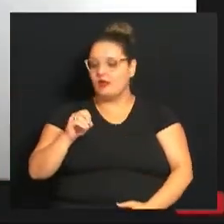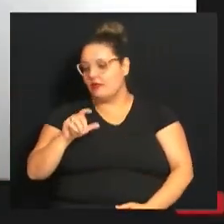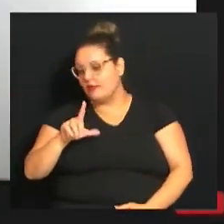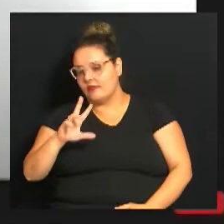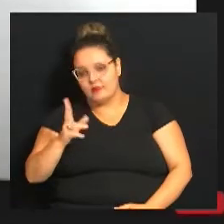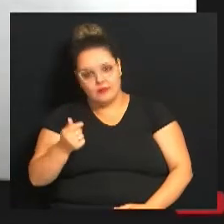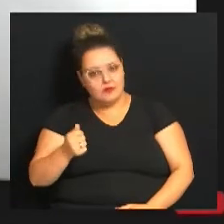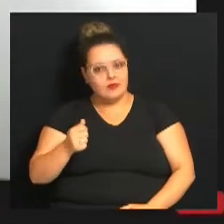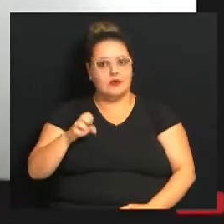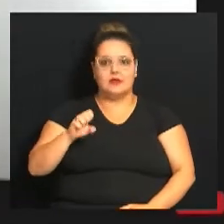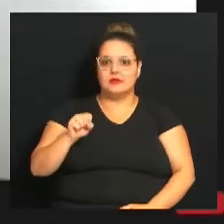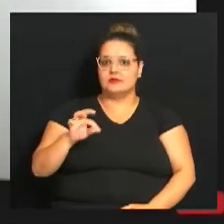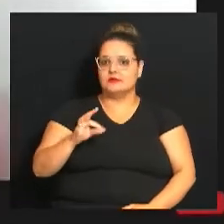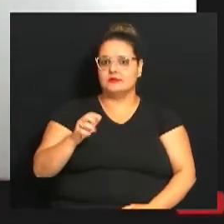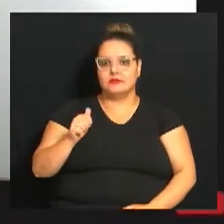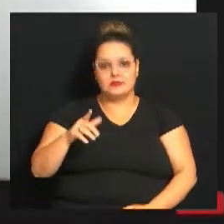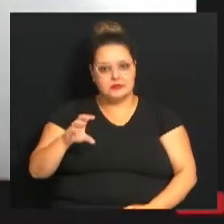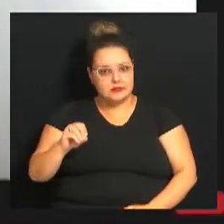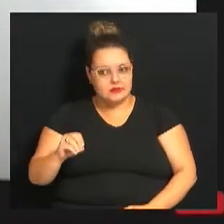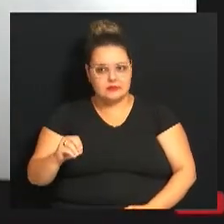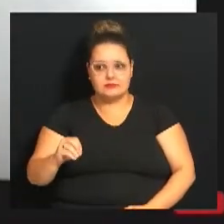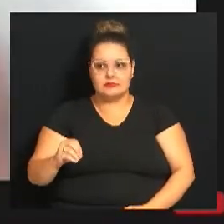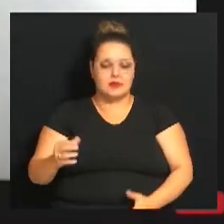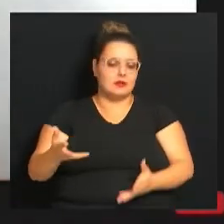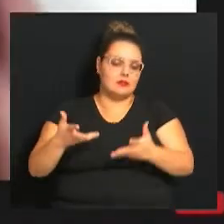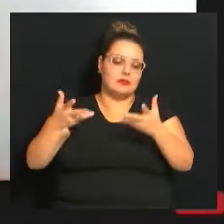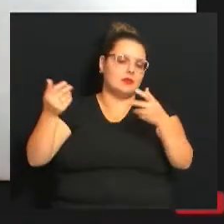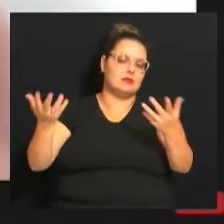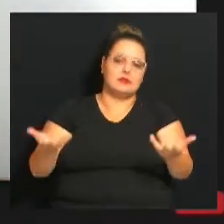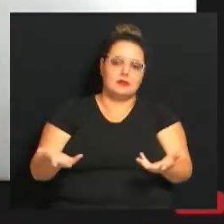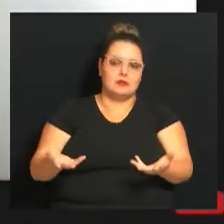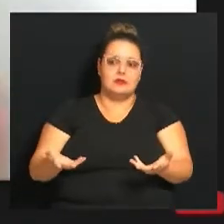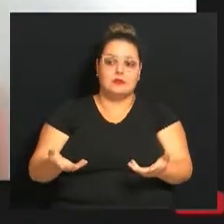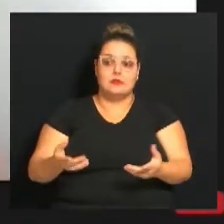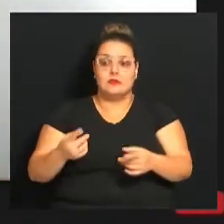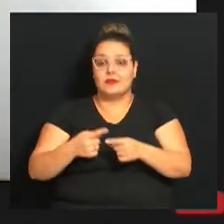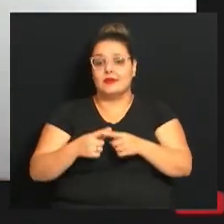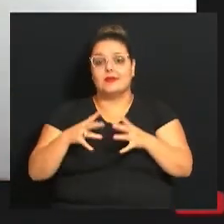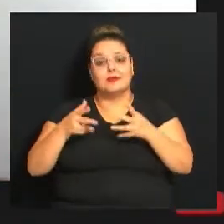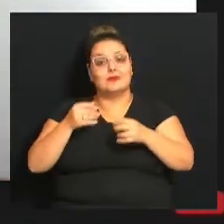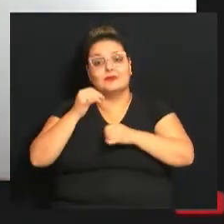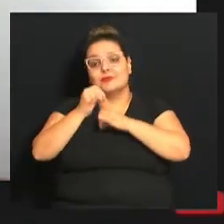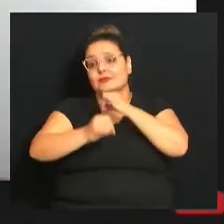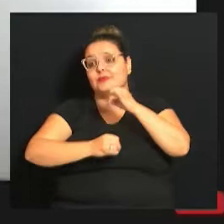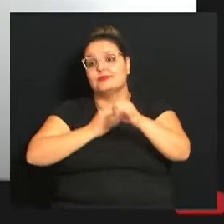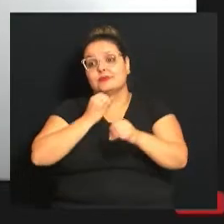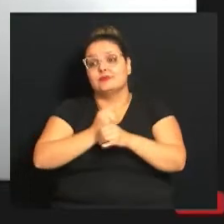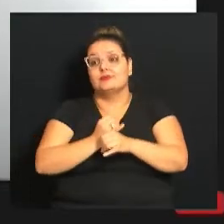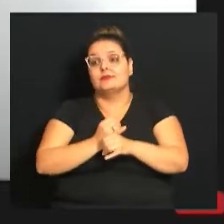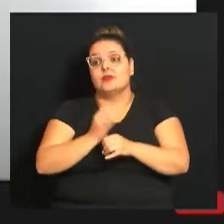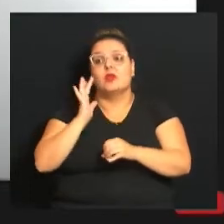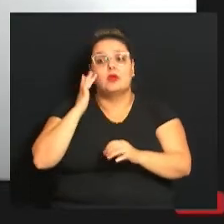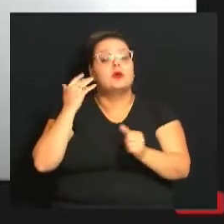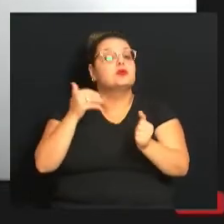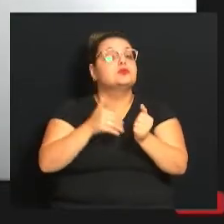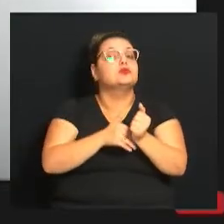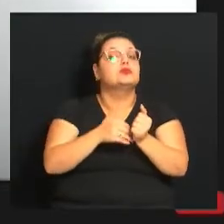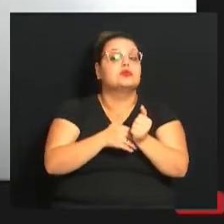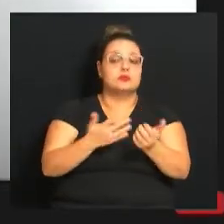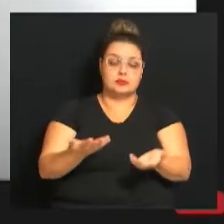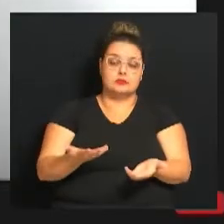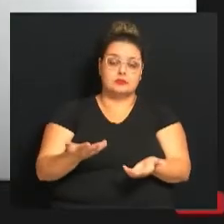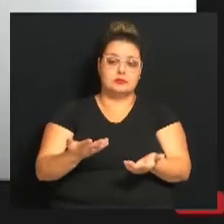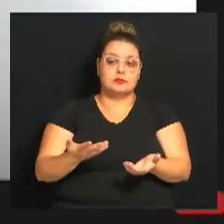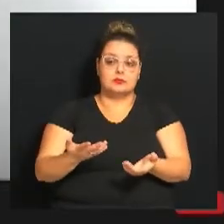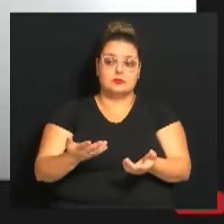da Tarde, que eram sensacionais. Porque agora está tudo online. O que é acho que o segredo é você